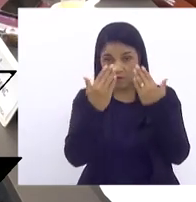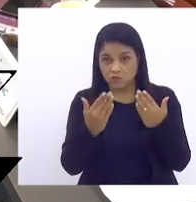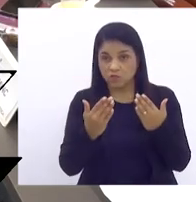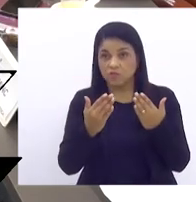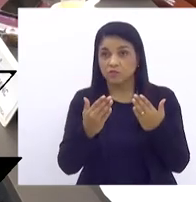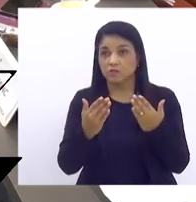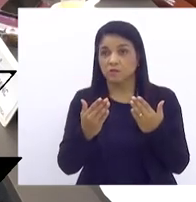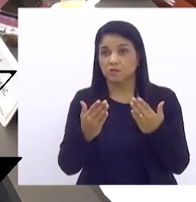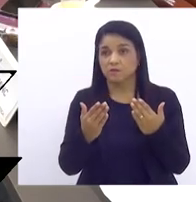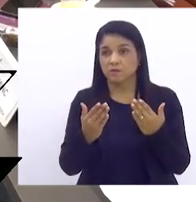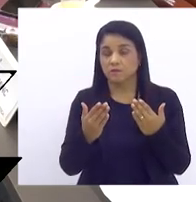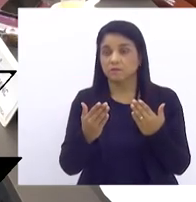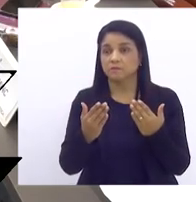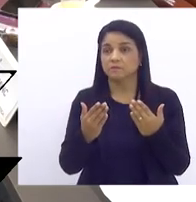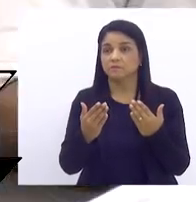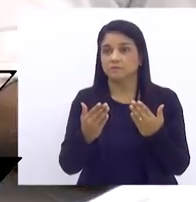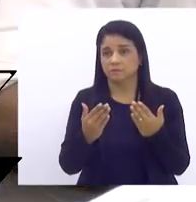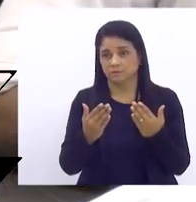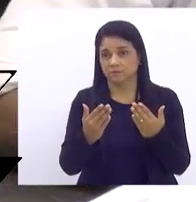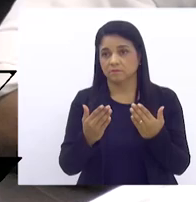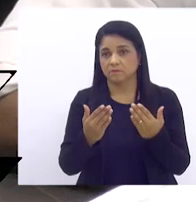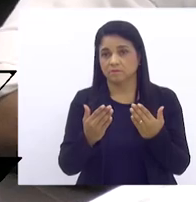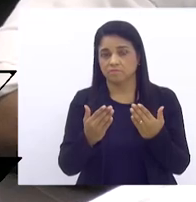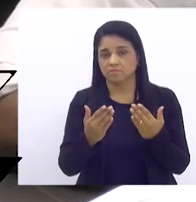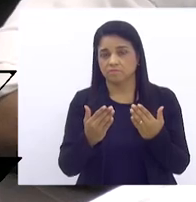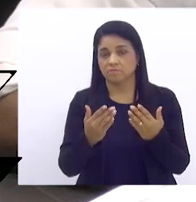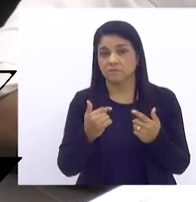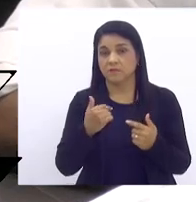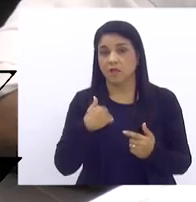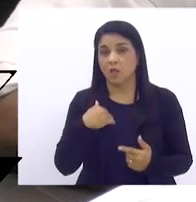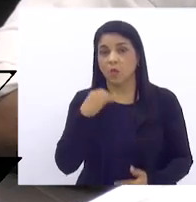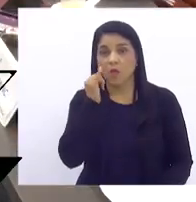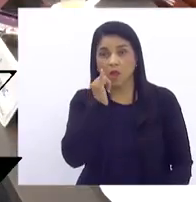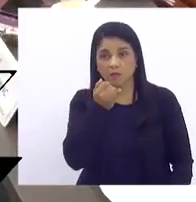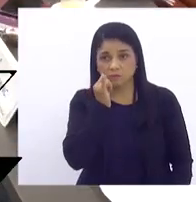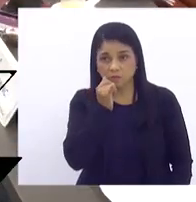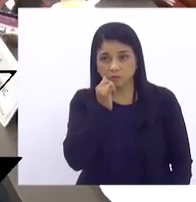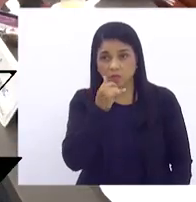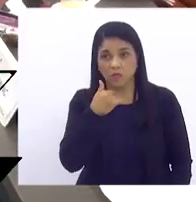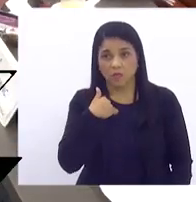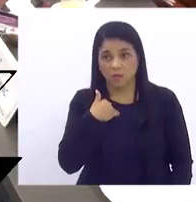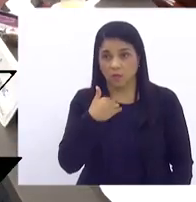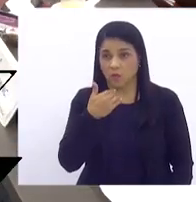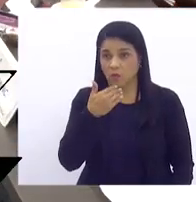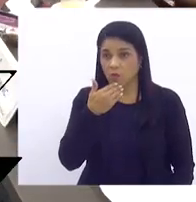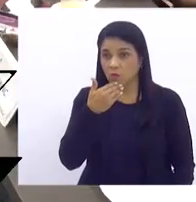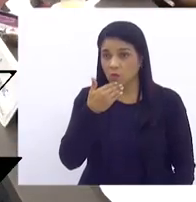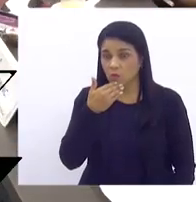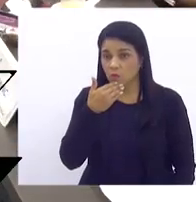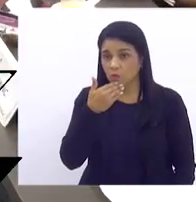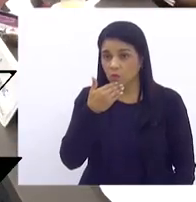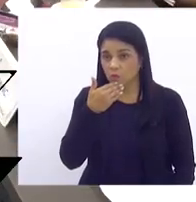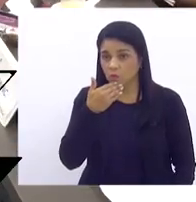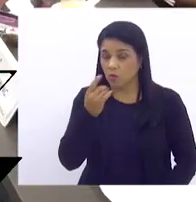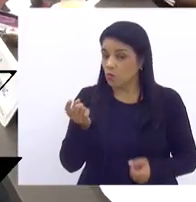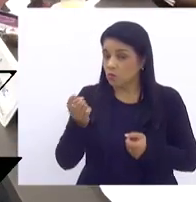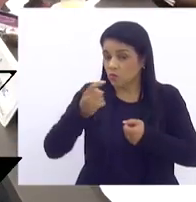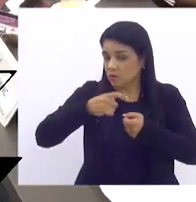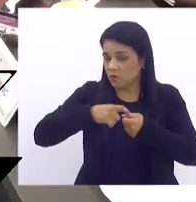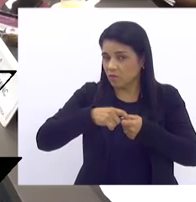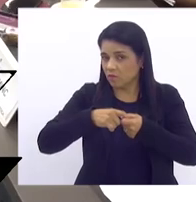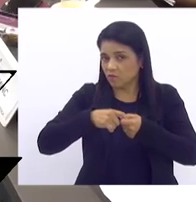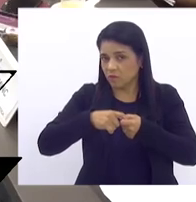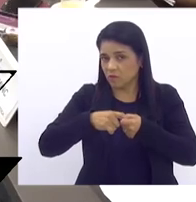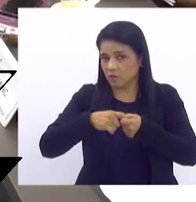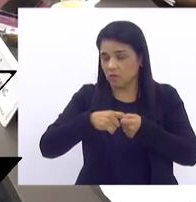Deputada Verônica ou deputado doutor Serginho? Eu sou relator. Eu já tinha então, pedido vista. Eu peço, presidente. Eu não devolvi o processo, porque